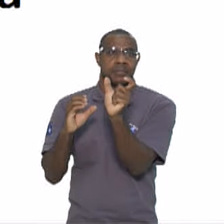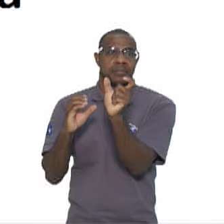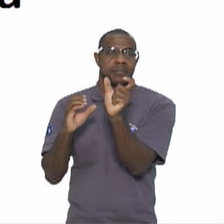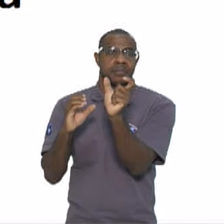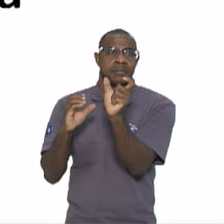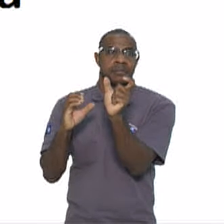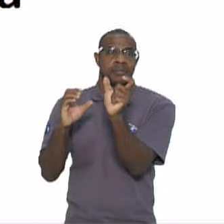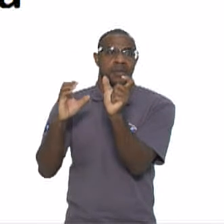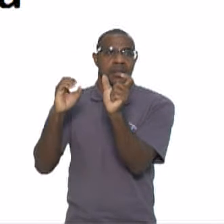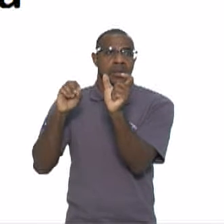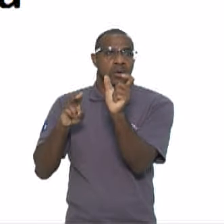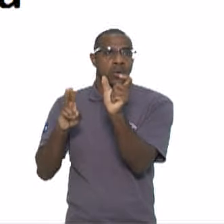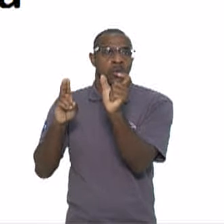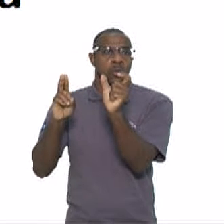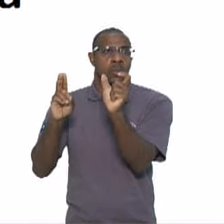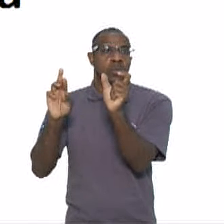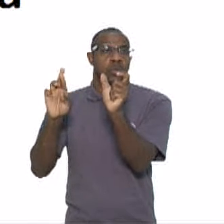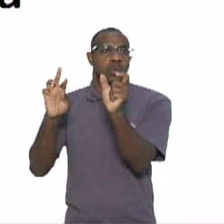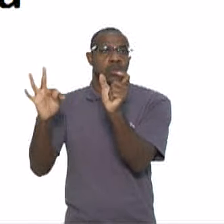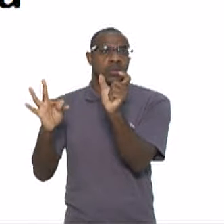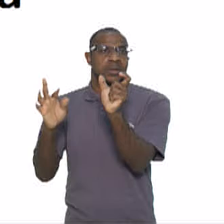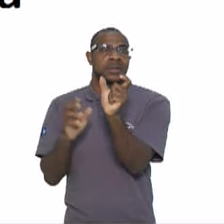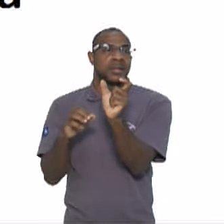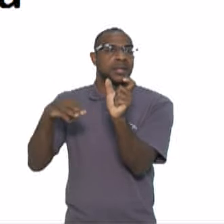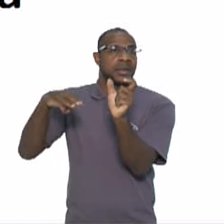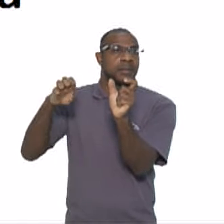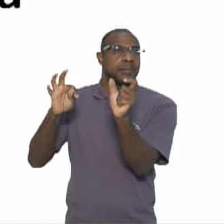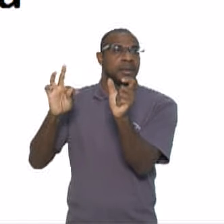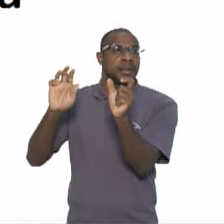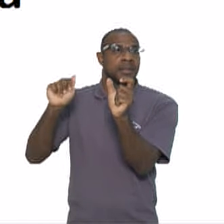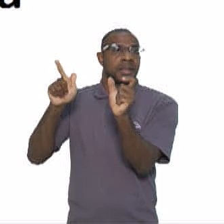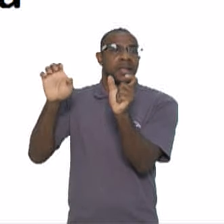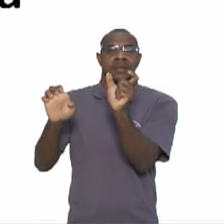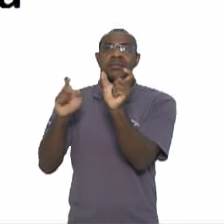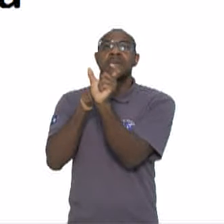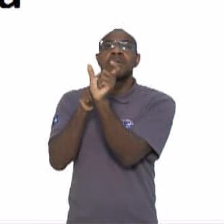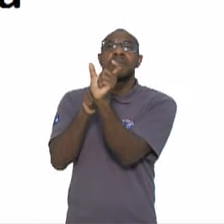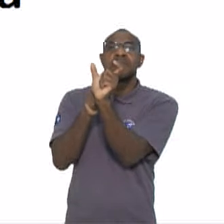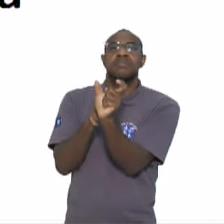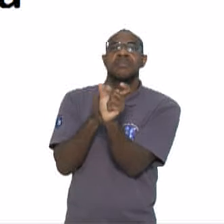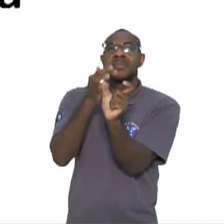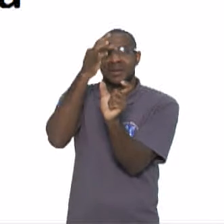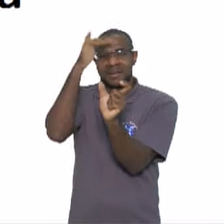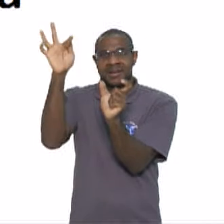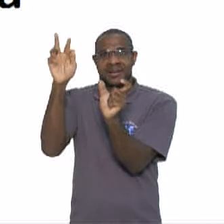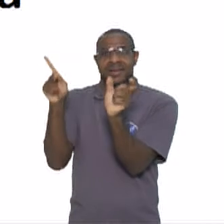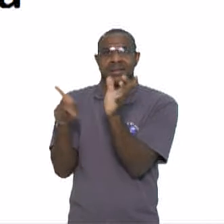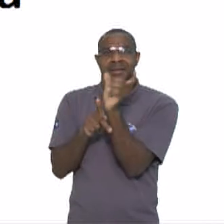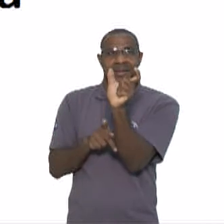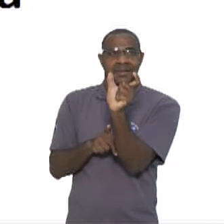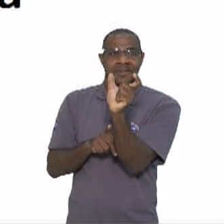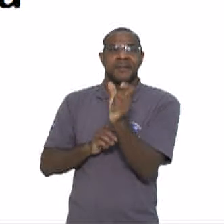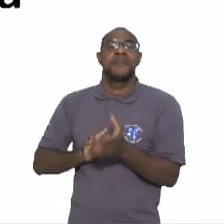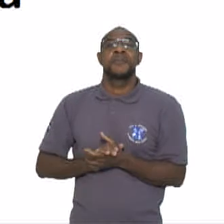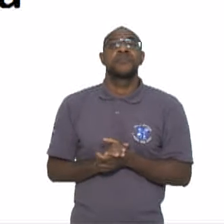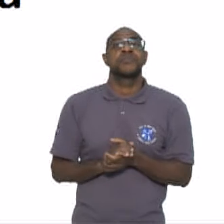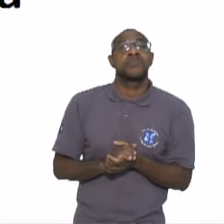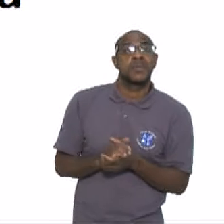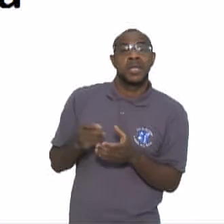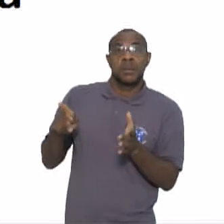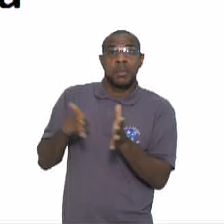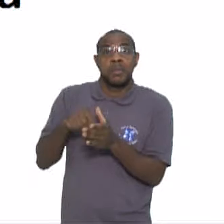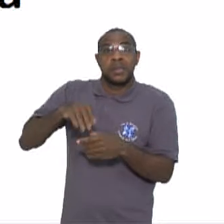courte-métrage, talvez, assim que se fala no francês. E se refere ao comprimento da própria película cinematográfica. Então,